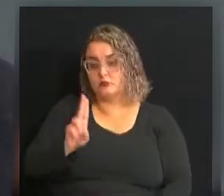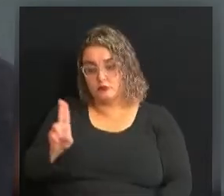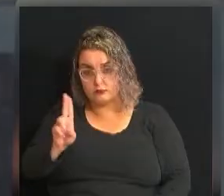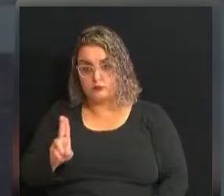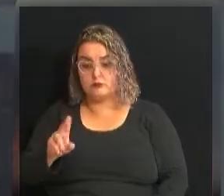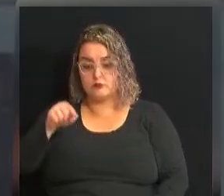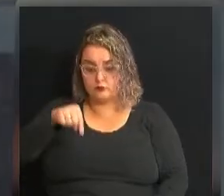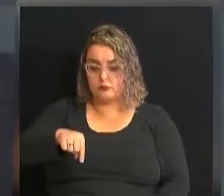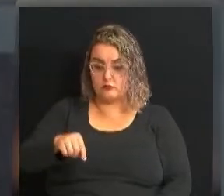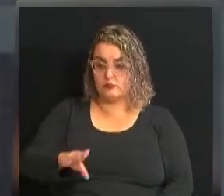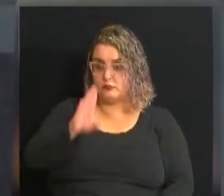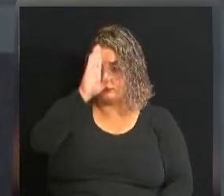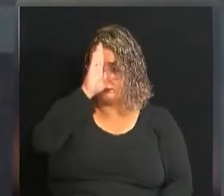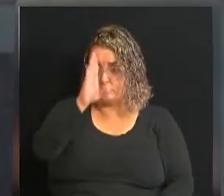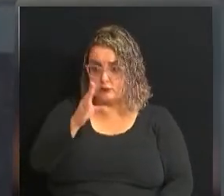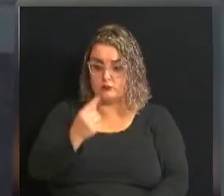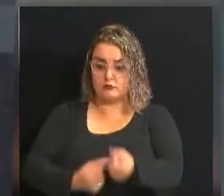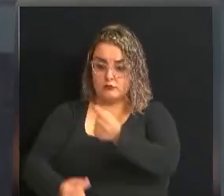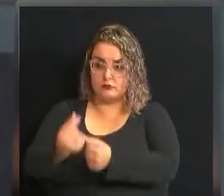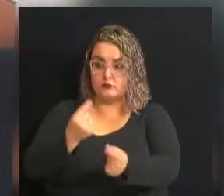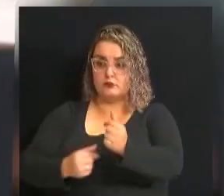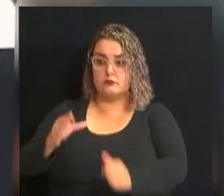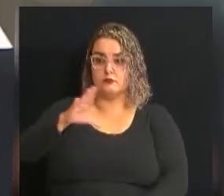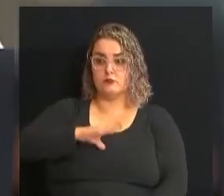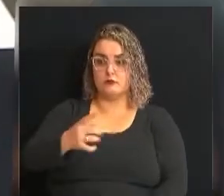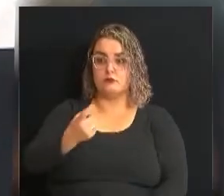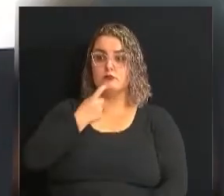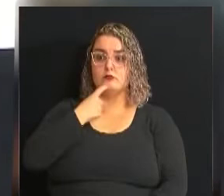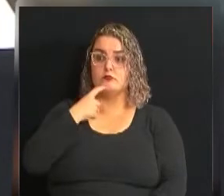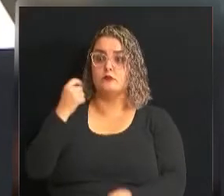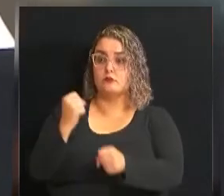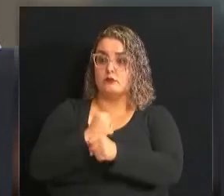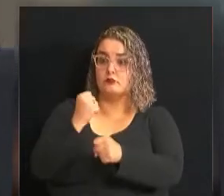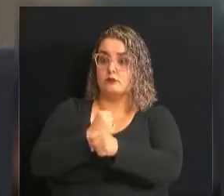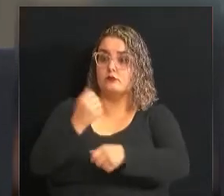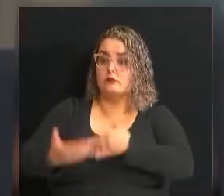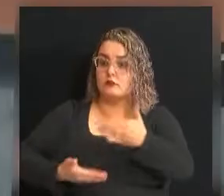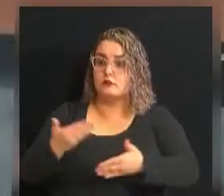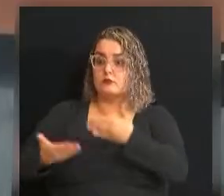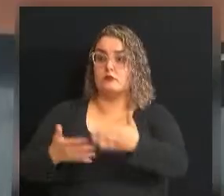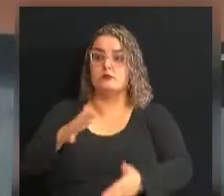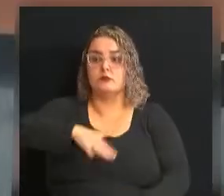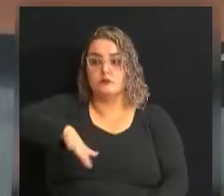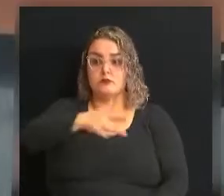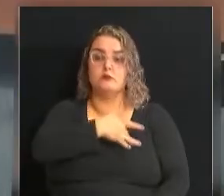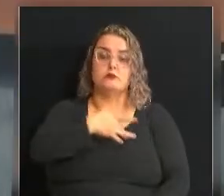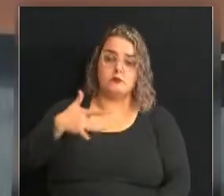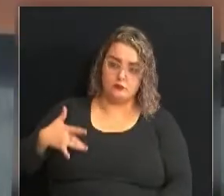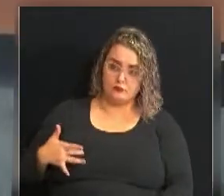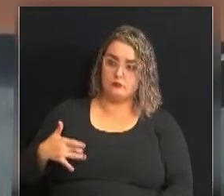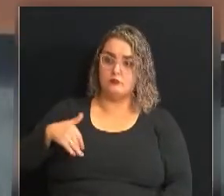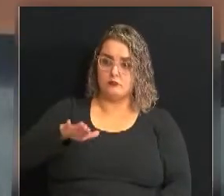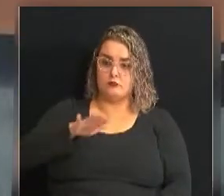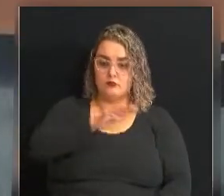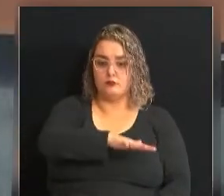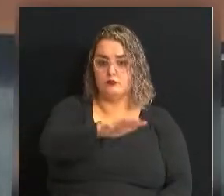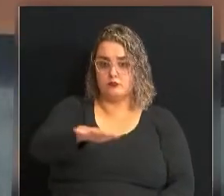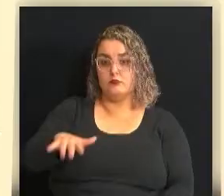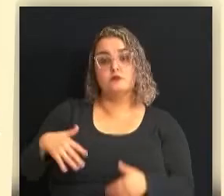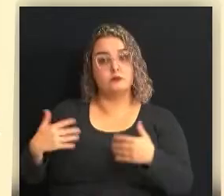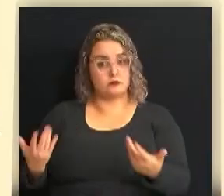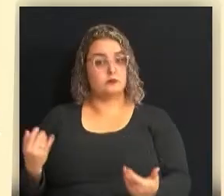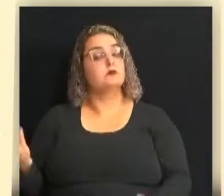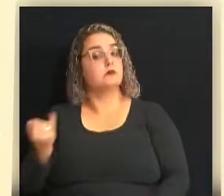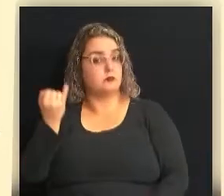poderá ser utilizada para o orçamento de Campinas obras e serviços na saúde e demais